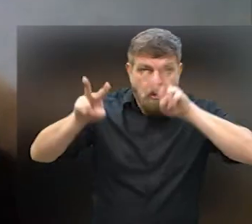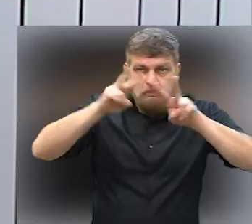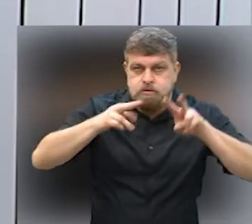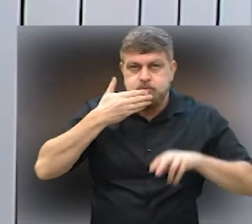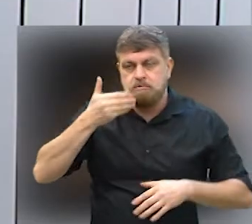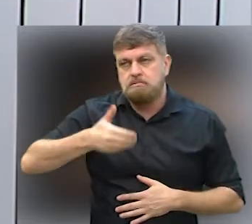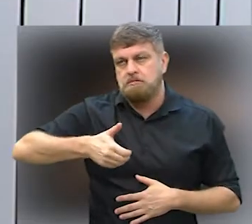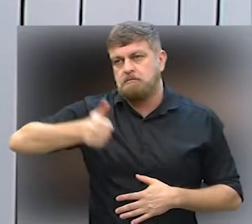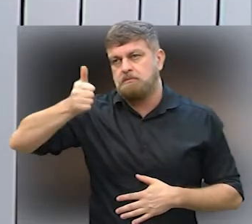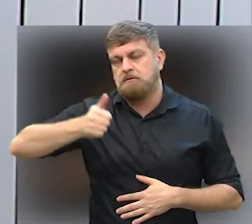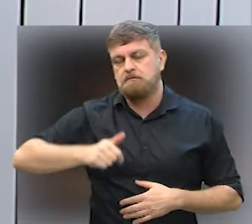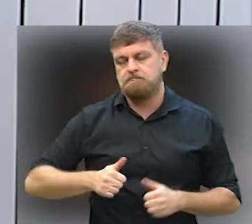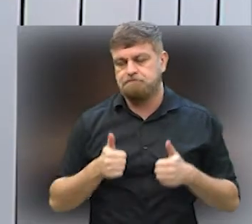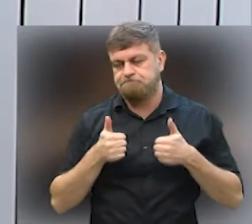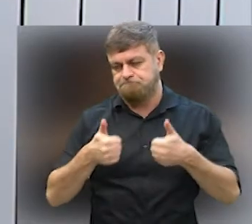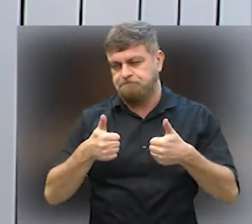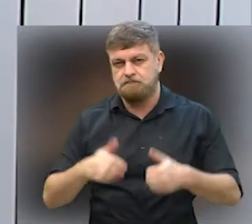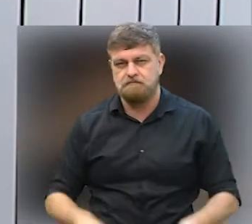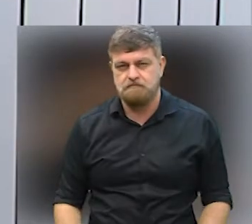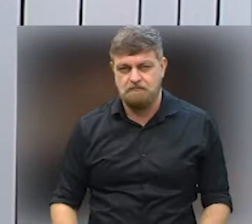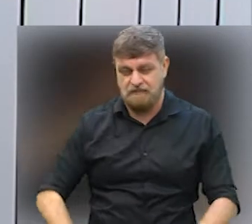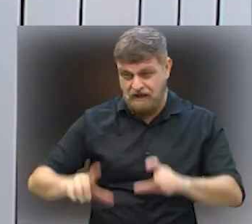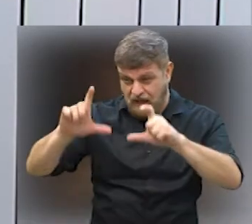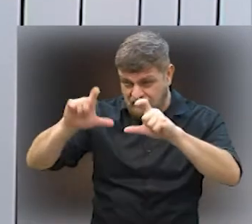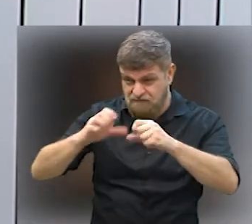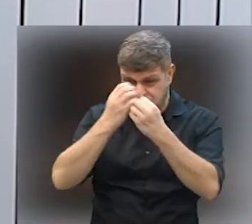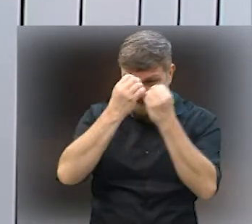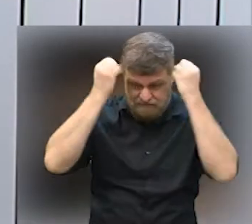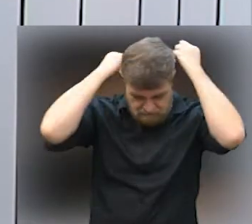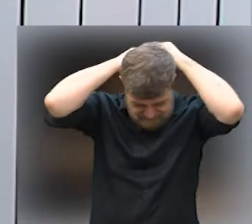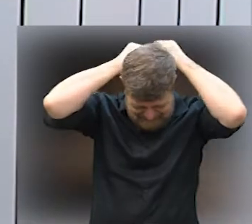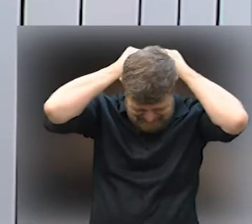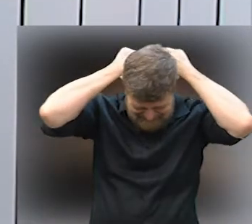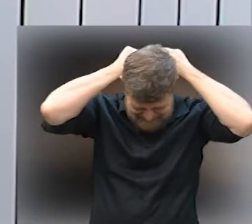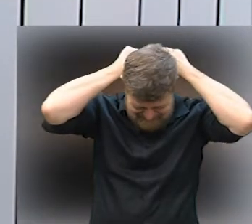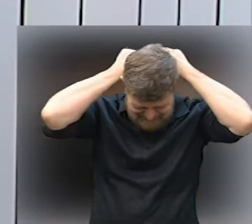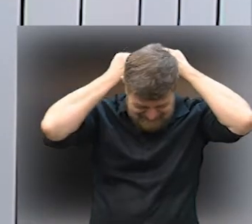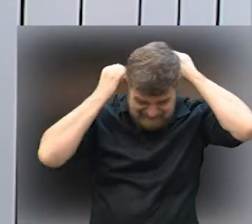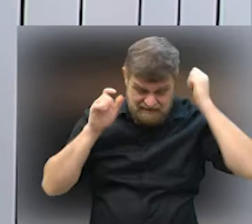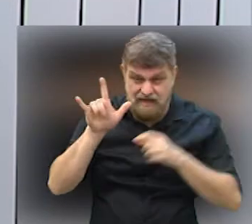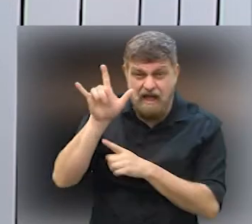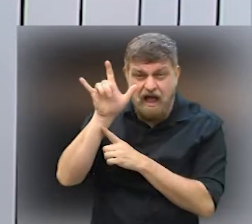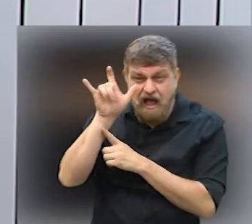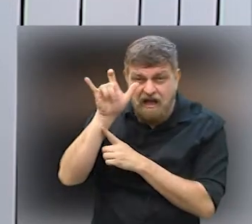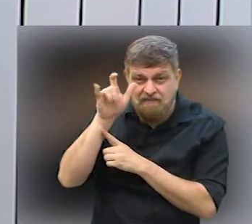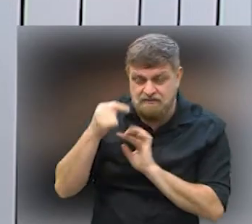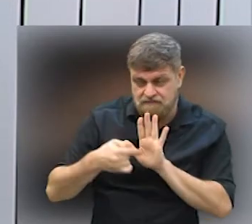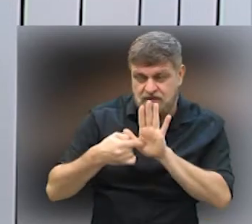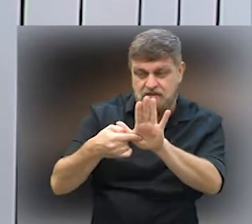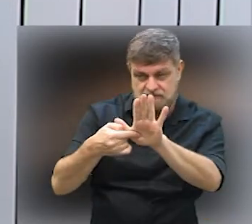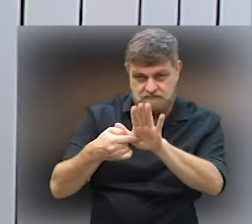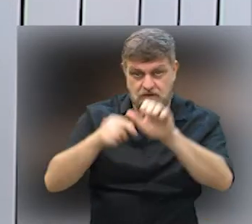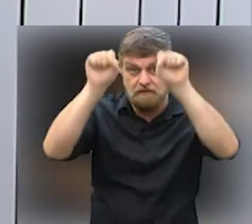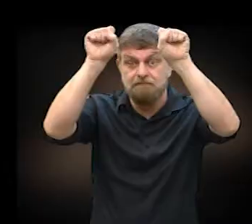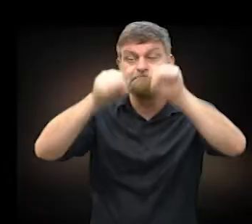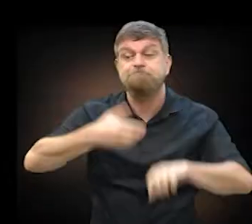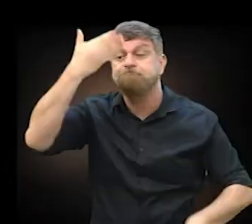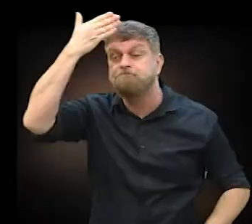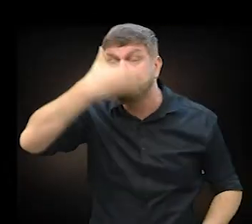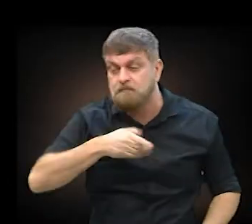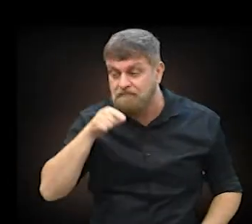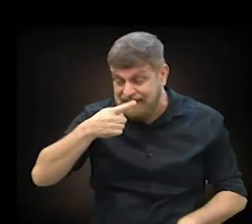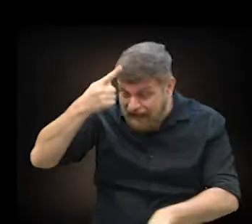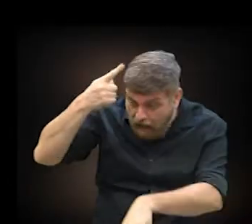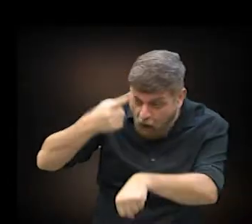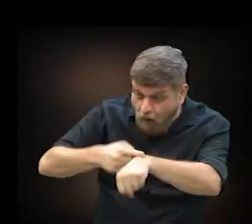até selecionou, a gente mostrou aí uma foto de você com uma venda nos olhos no seu Instagram. Você dá esse depoimento, que é o momento que